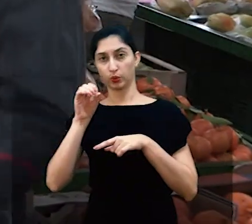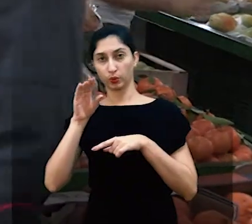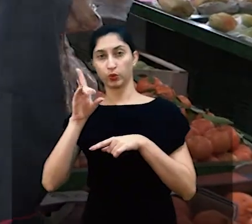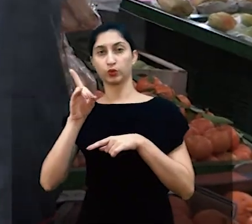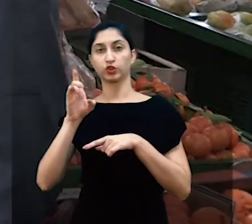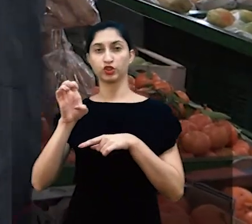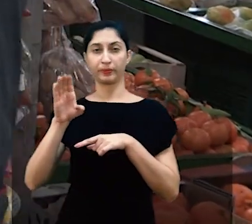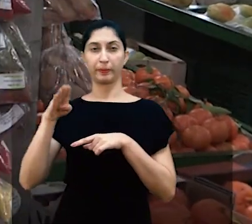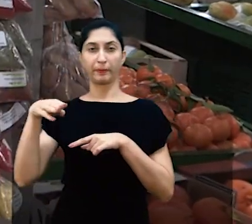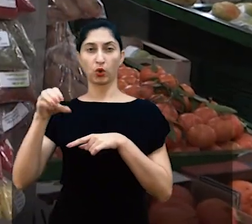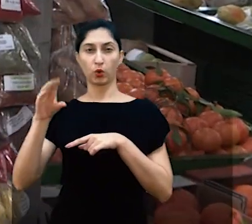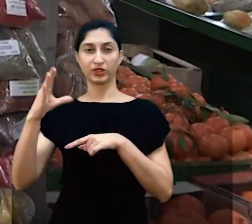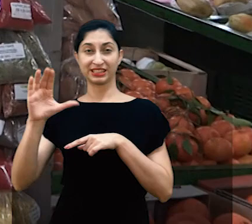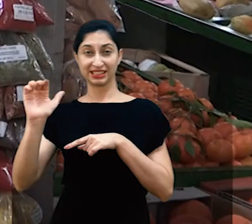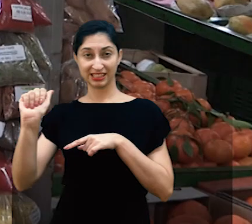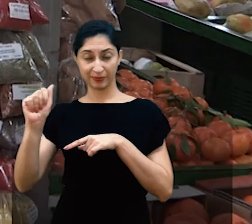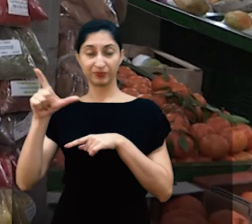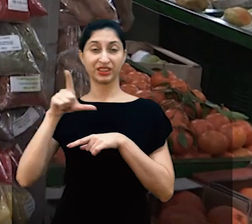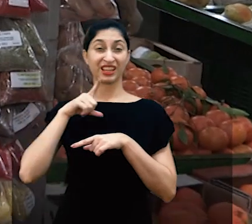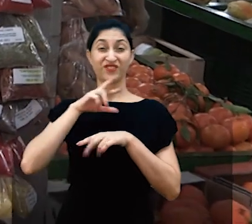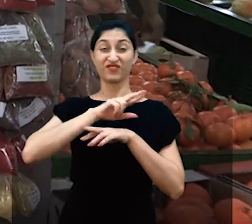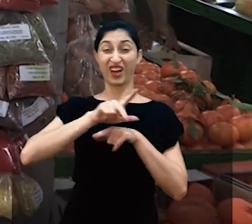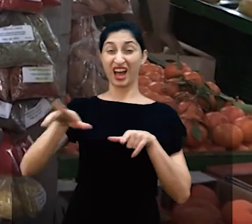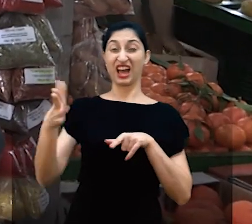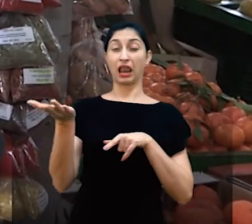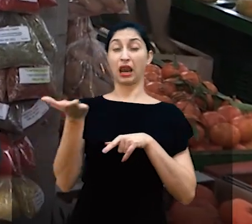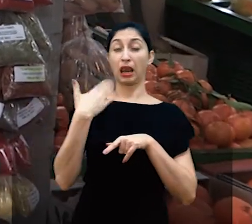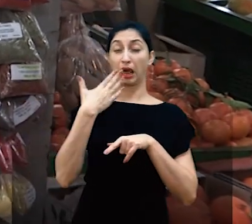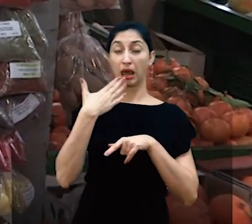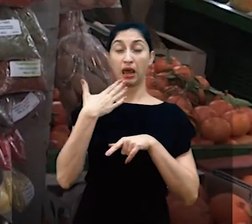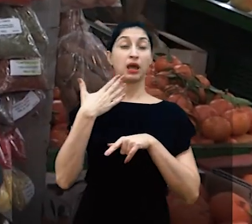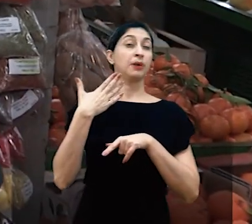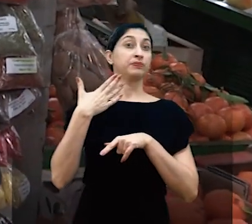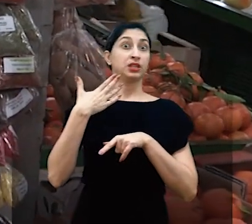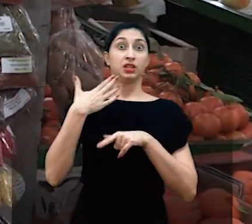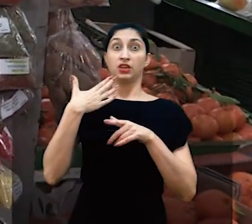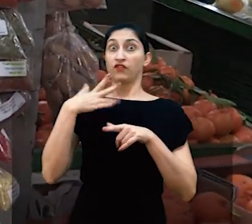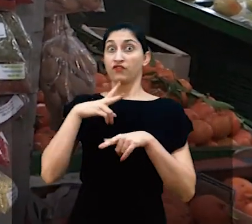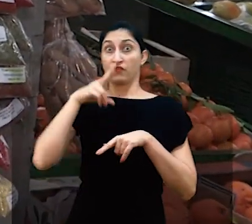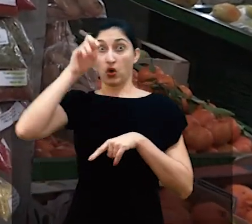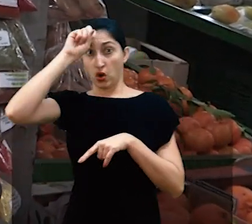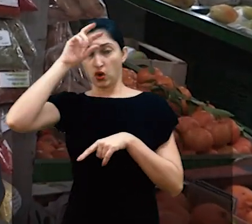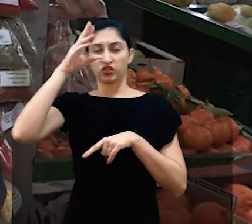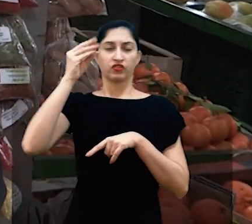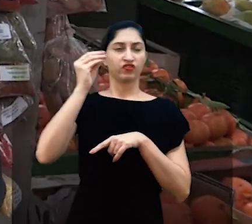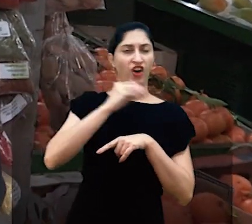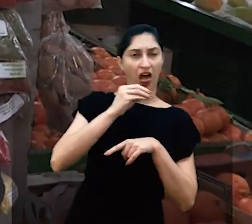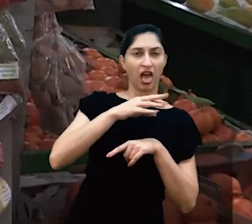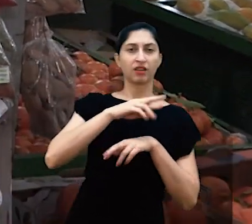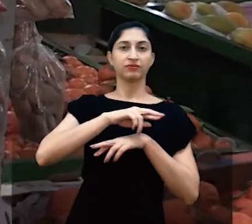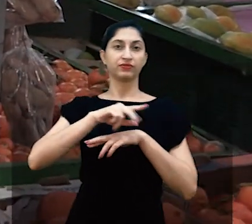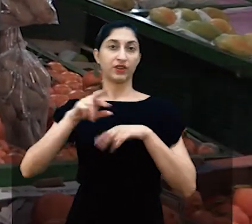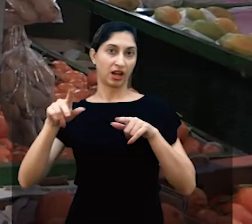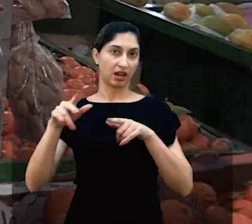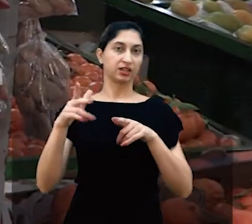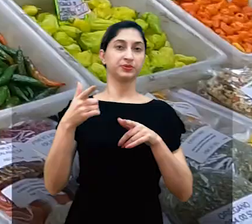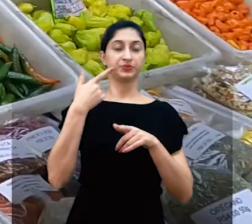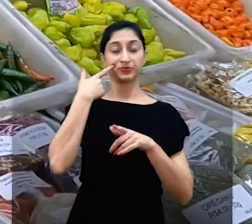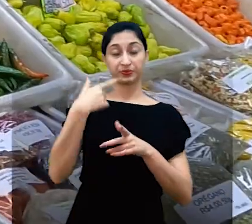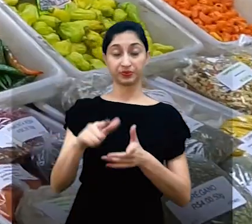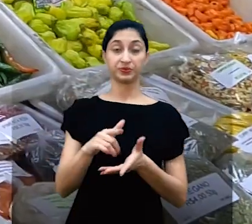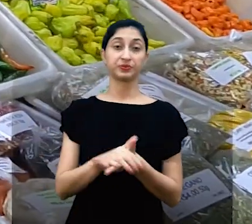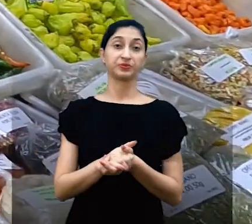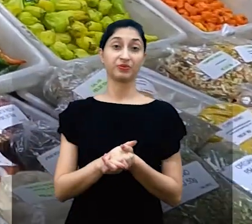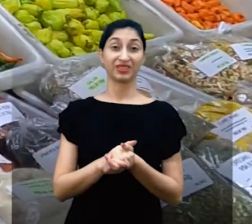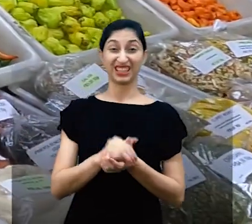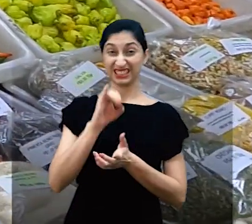ardor nenhum, até a mais ardida do mundo, né? E aqui a rabaneira, que é uma das mais ardidas do mundo hoje. Se